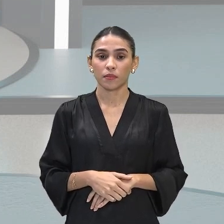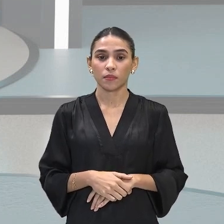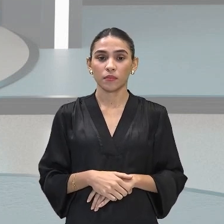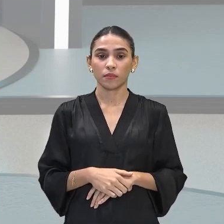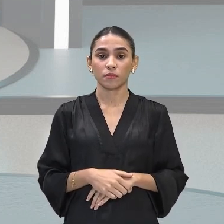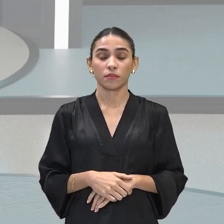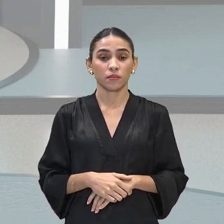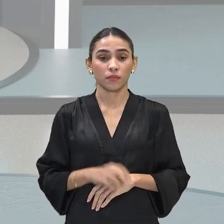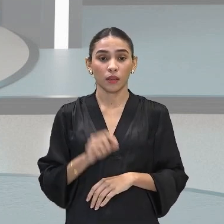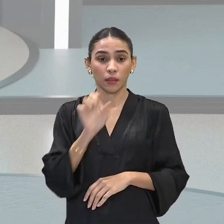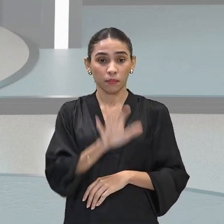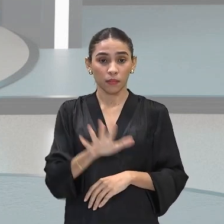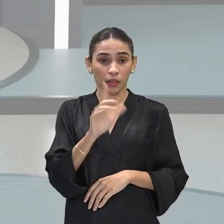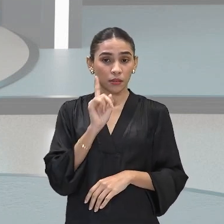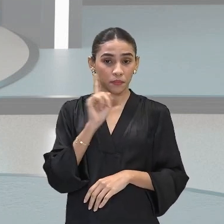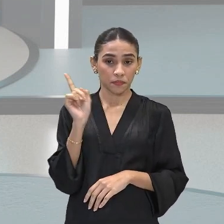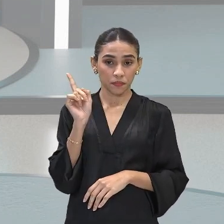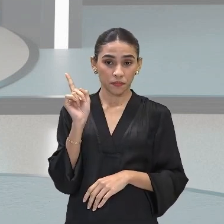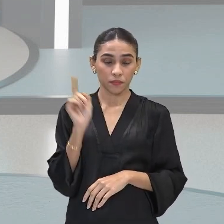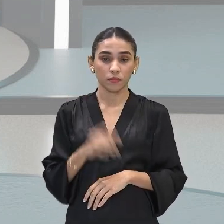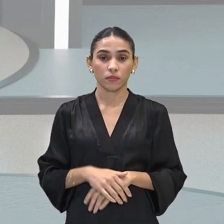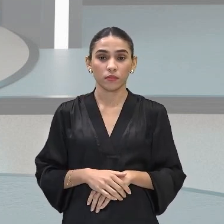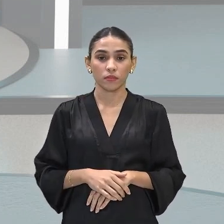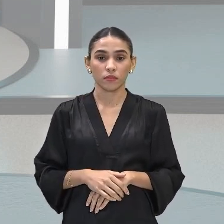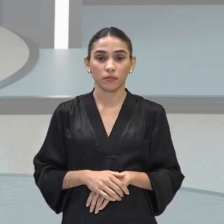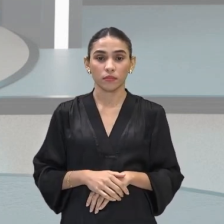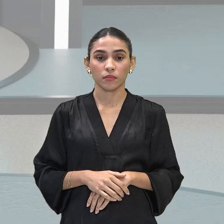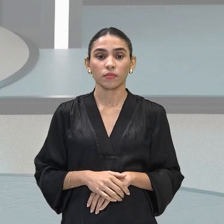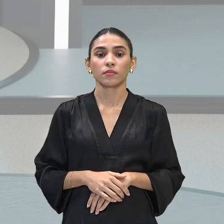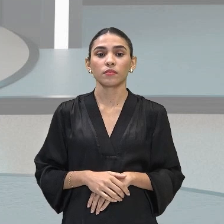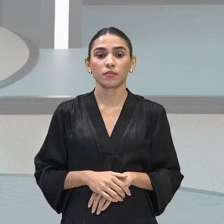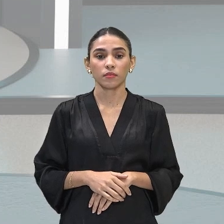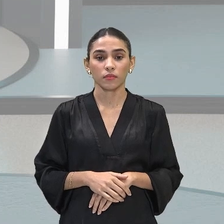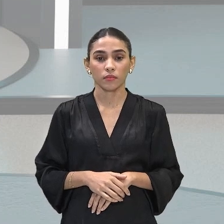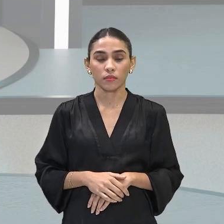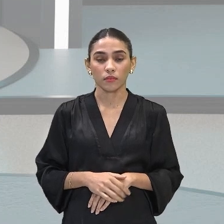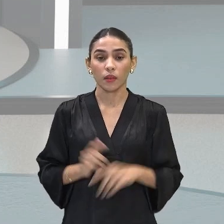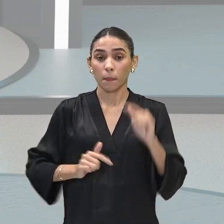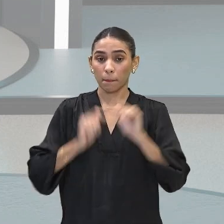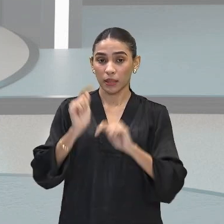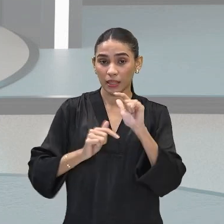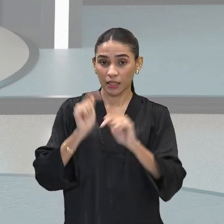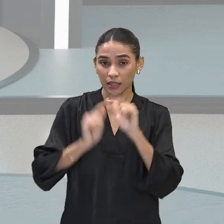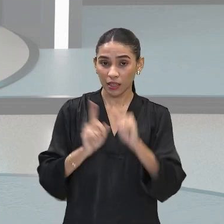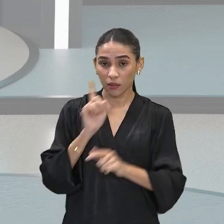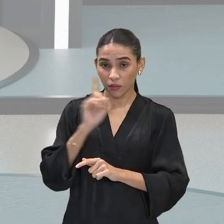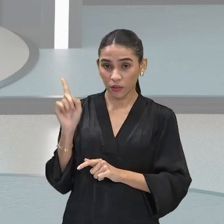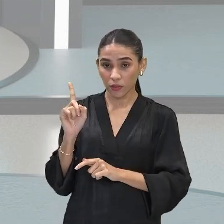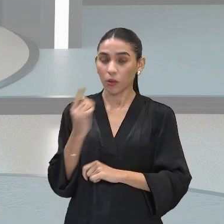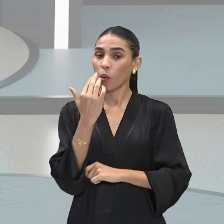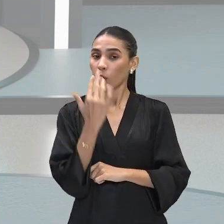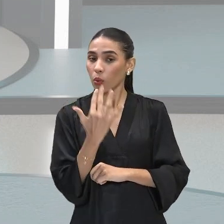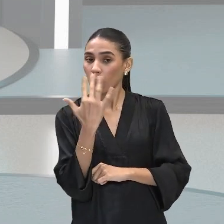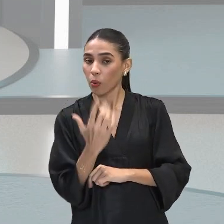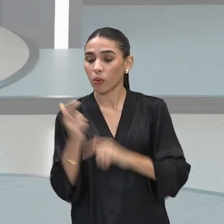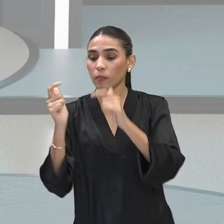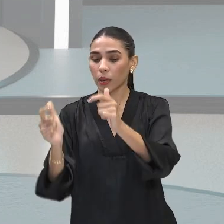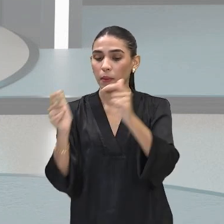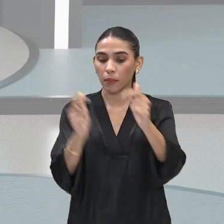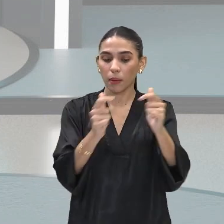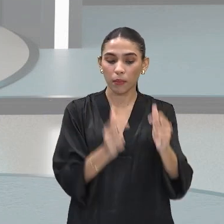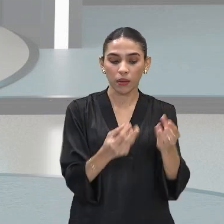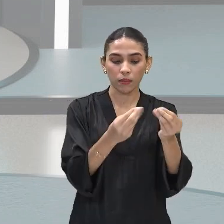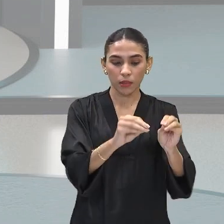vemos aqui que cada pedaço, cada objeto, cada coisa colocada, né,